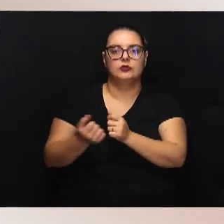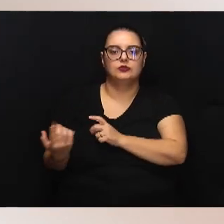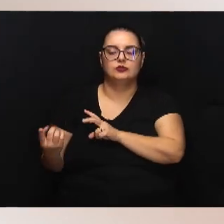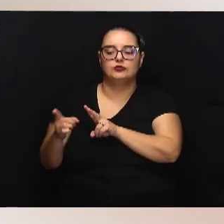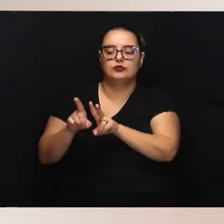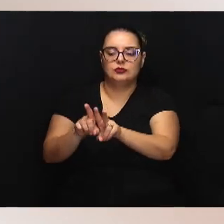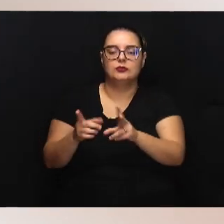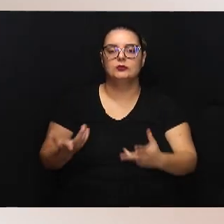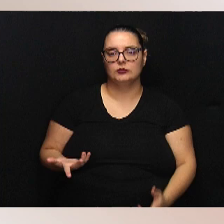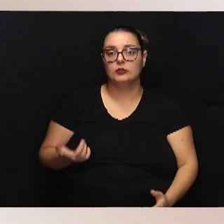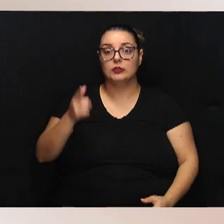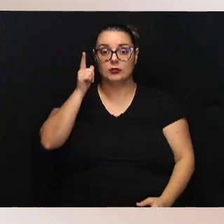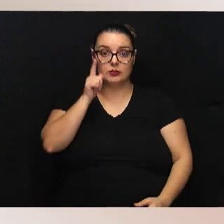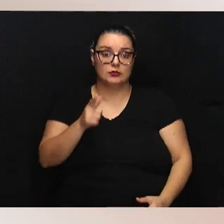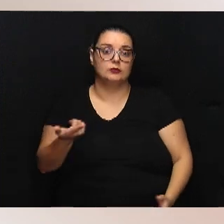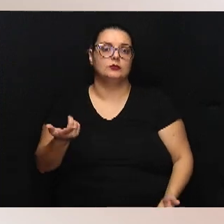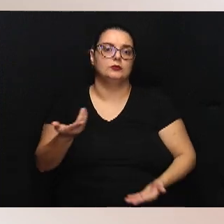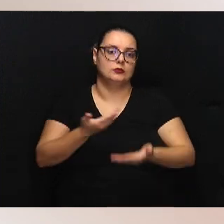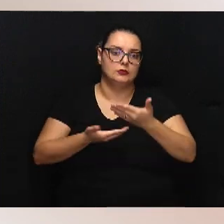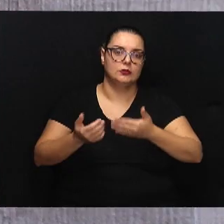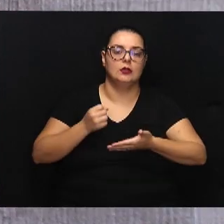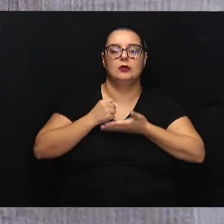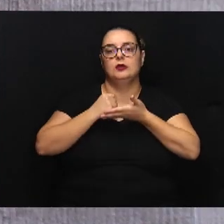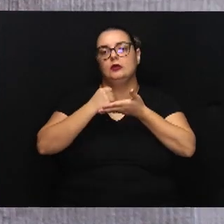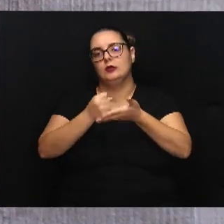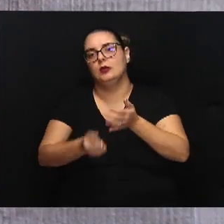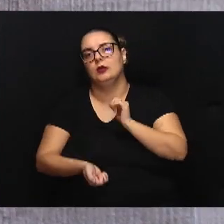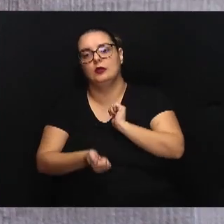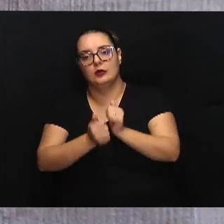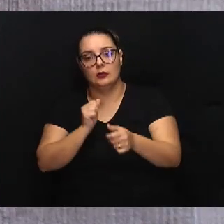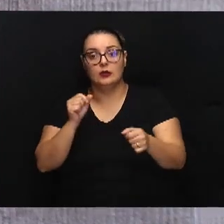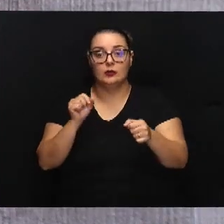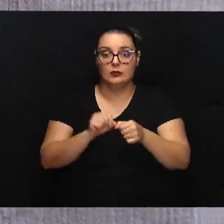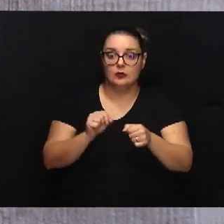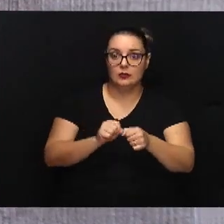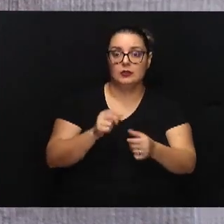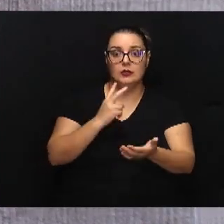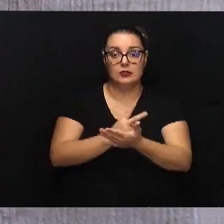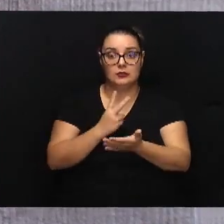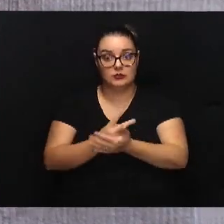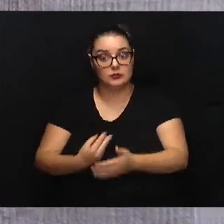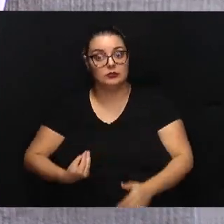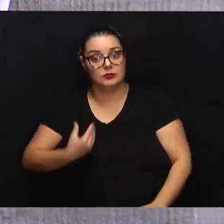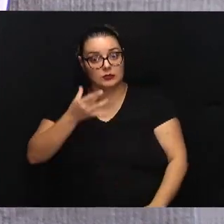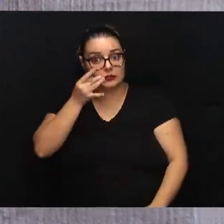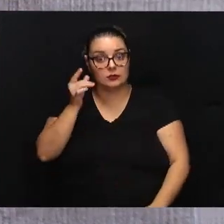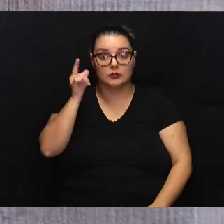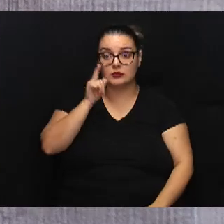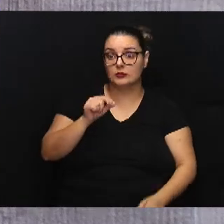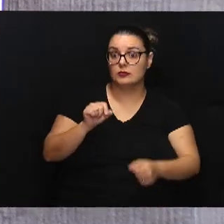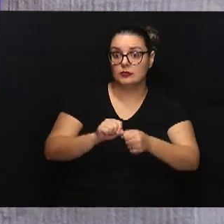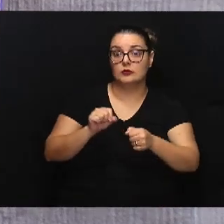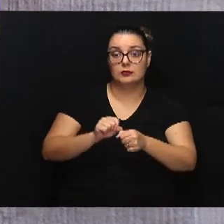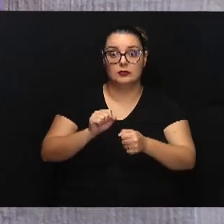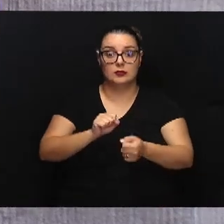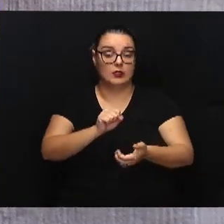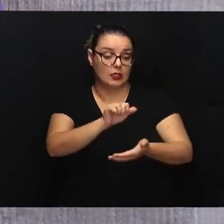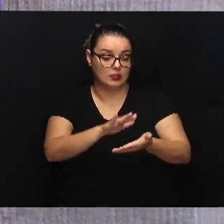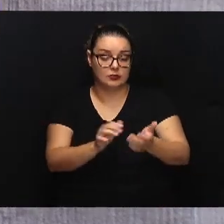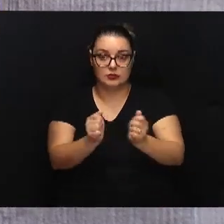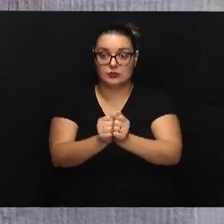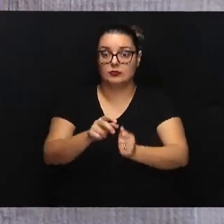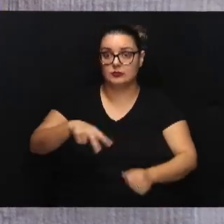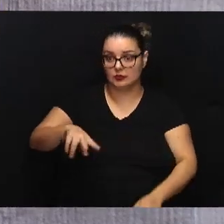hoje conciliar, levo nos esportes que eles fazem, tô sempre presente, consigo fazer a lição de casa junto. É cansativo,